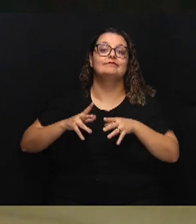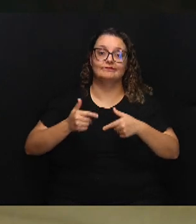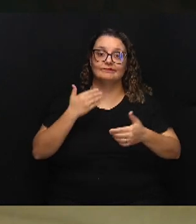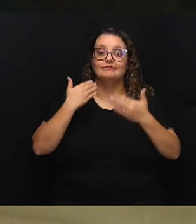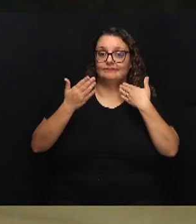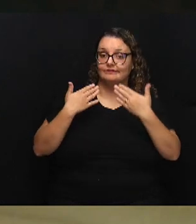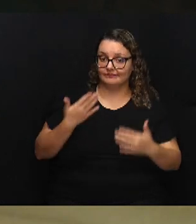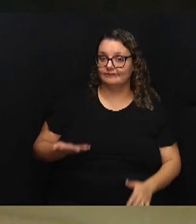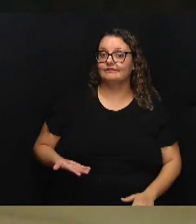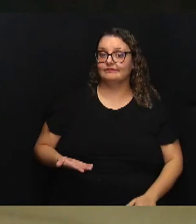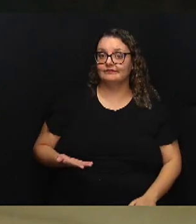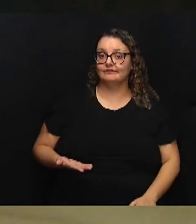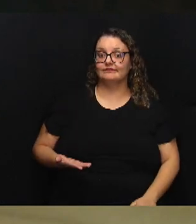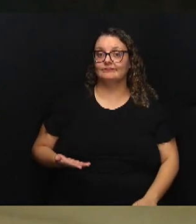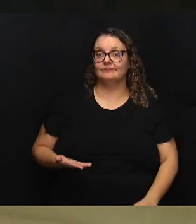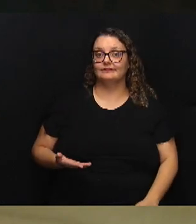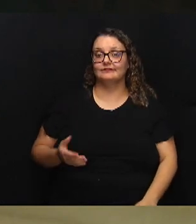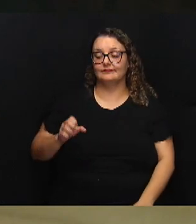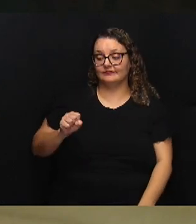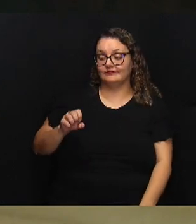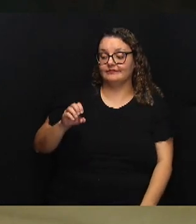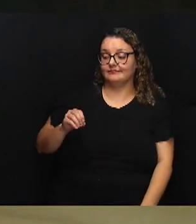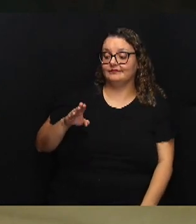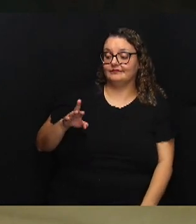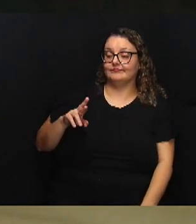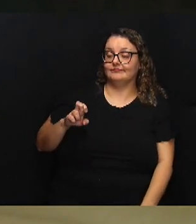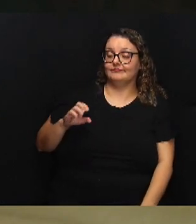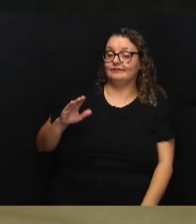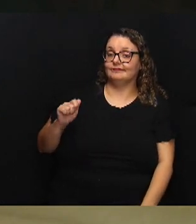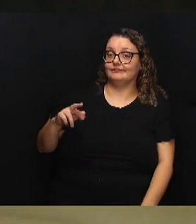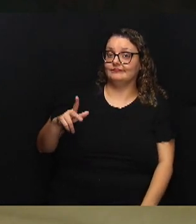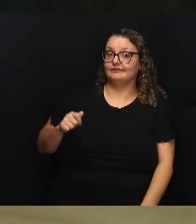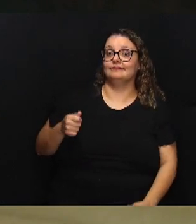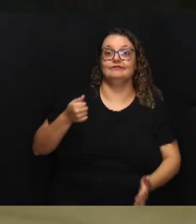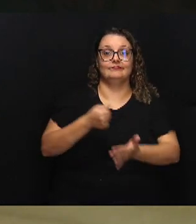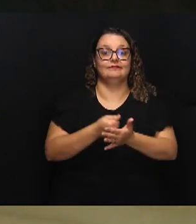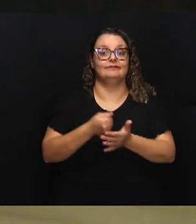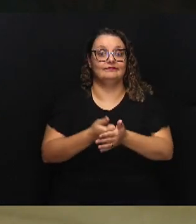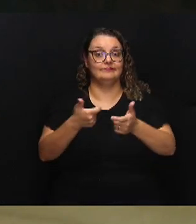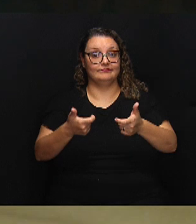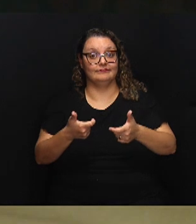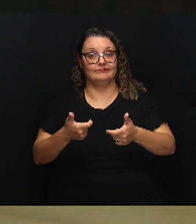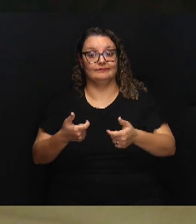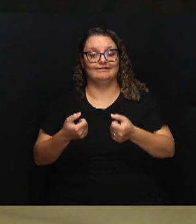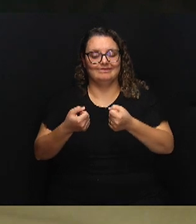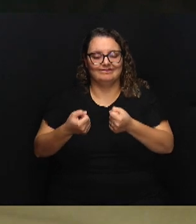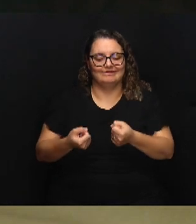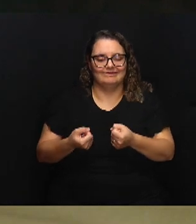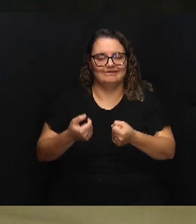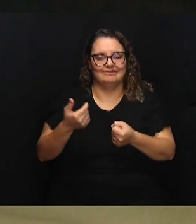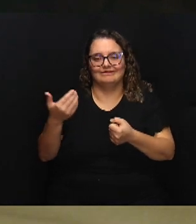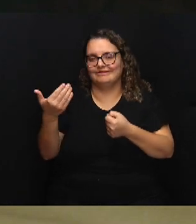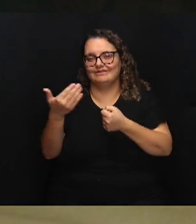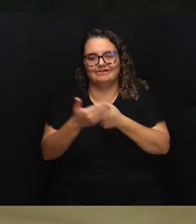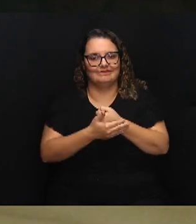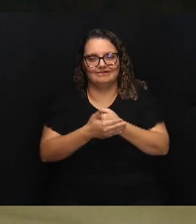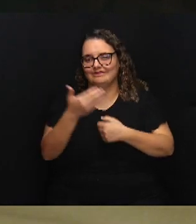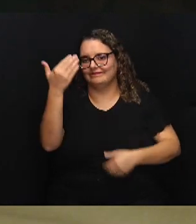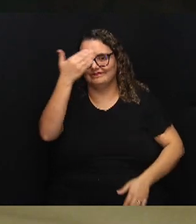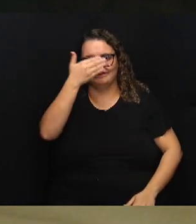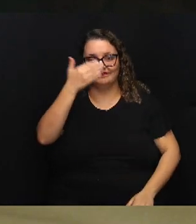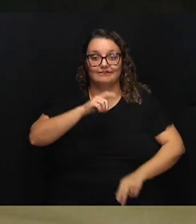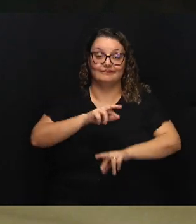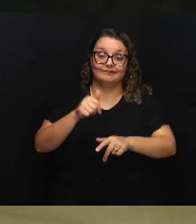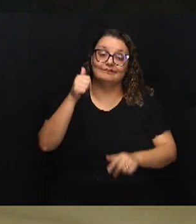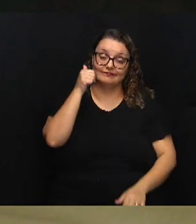conversar sobre a sobrecarga, a autocobrança e o peso invisível de tantas mulheres,